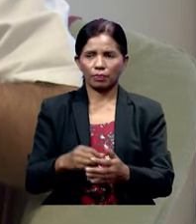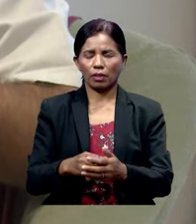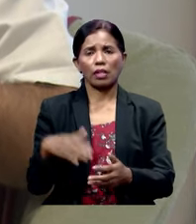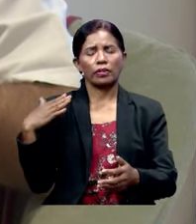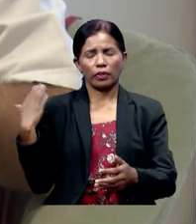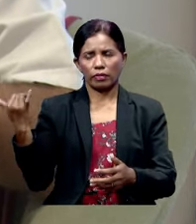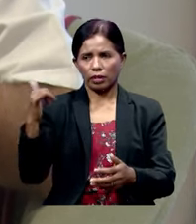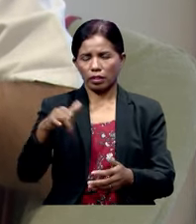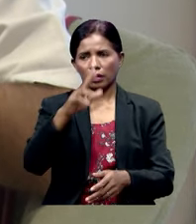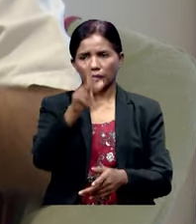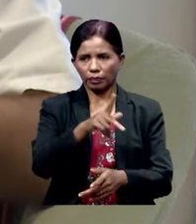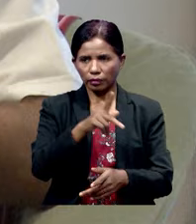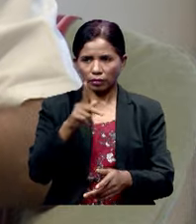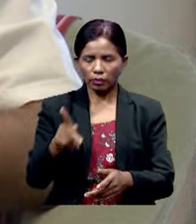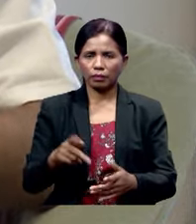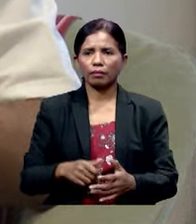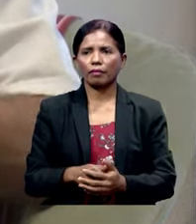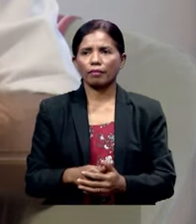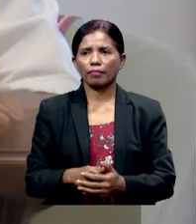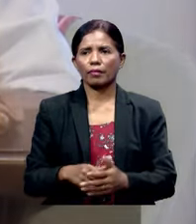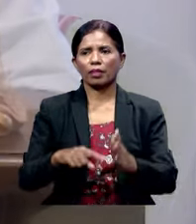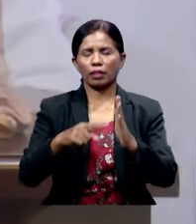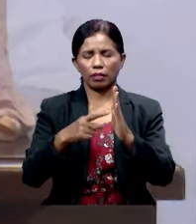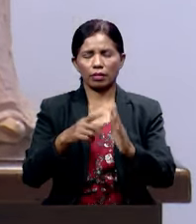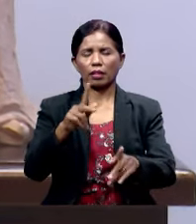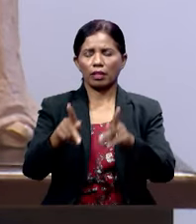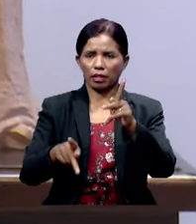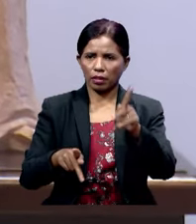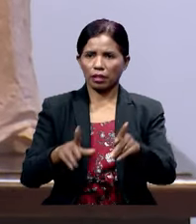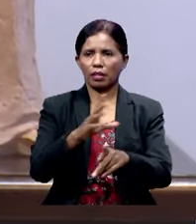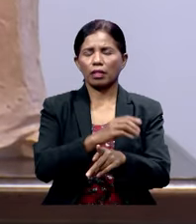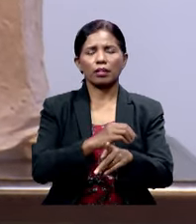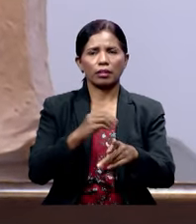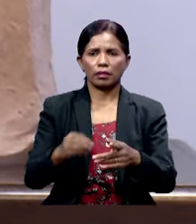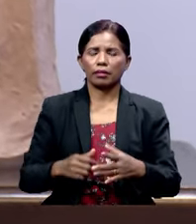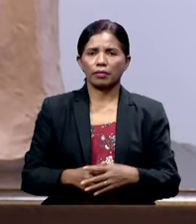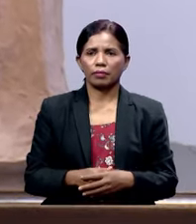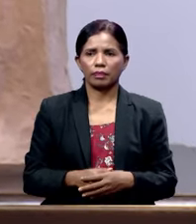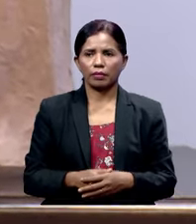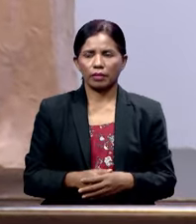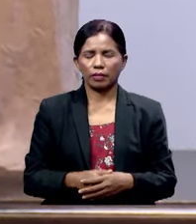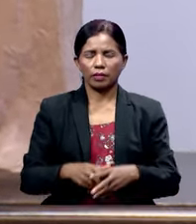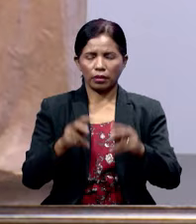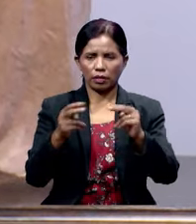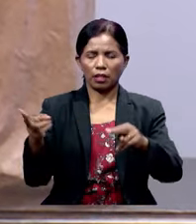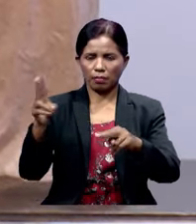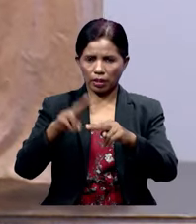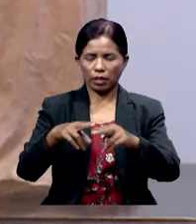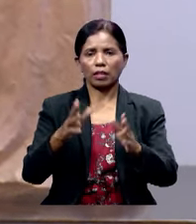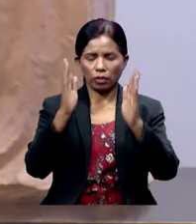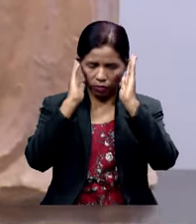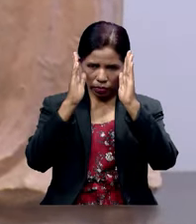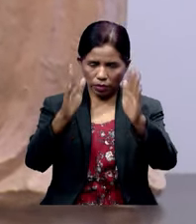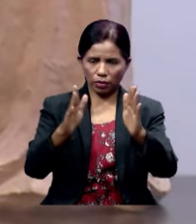jovens católicos a a estar perto do Povo especialmente dos que mais precisam de atenção